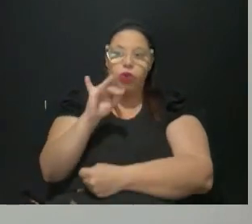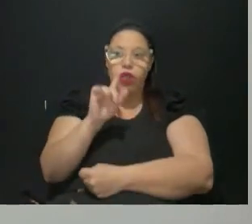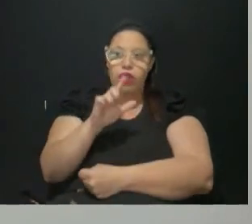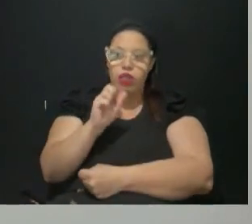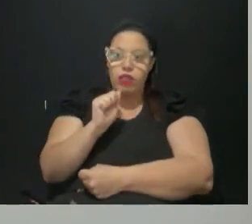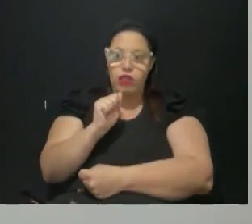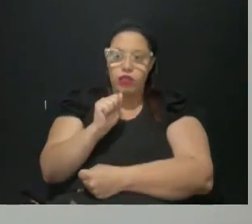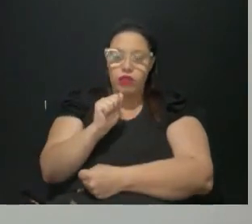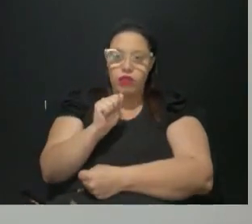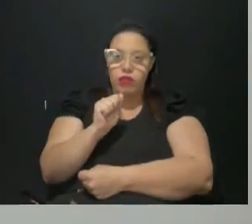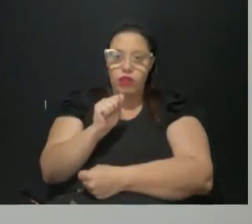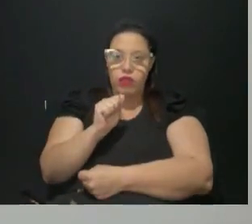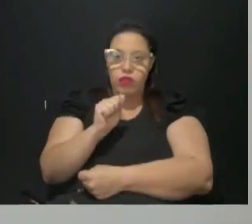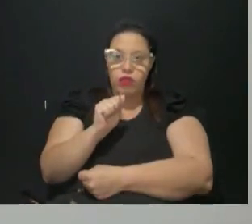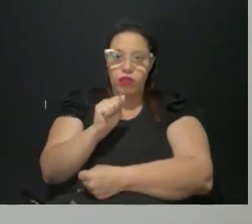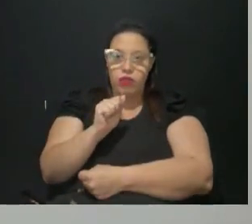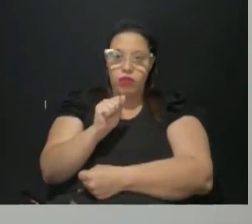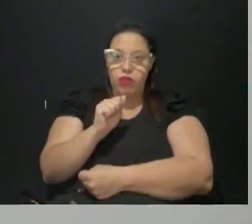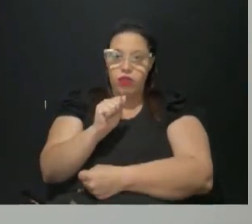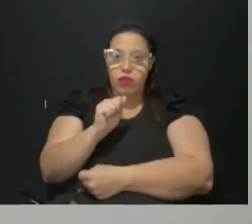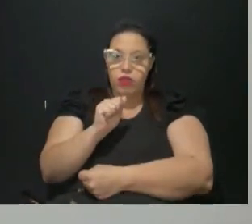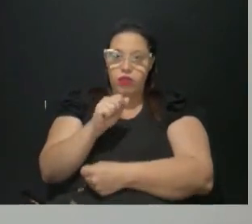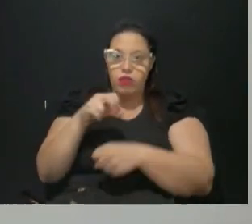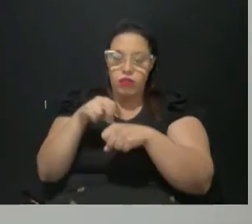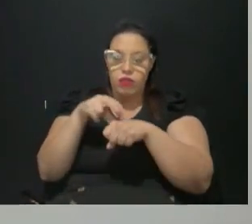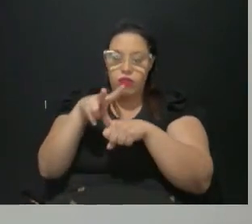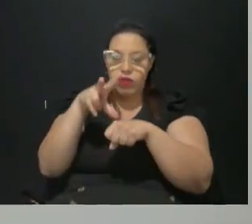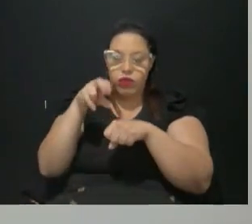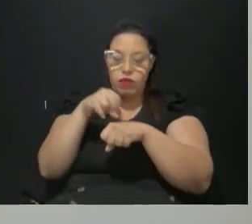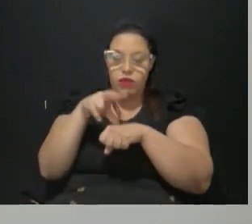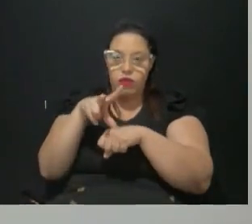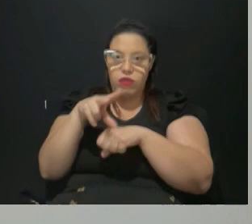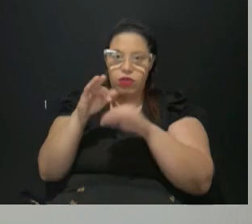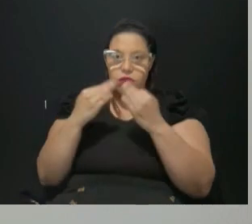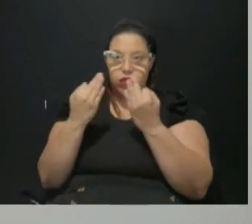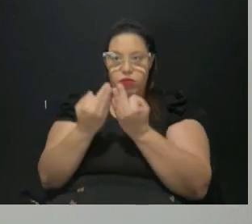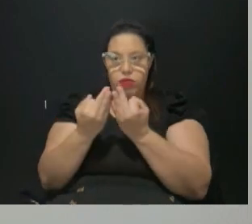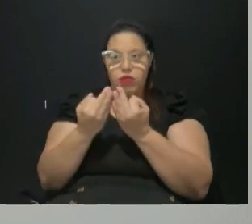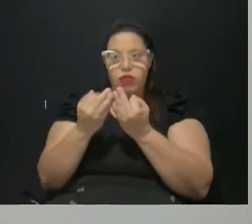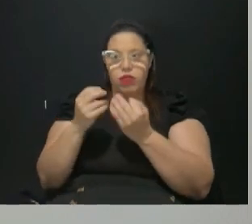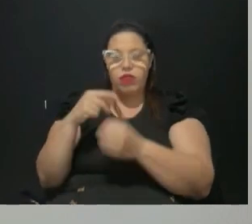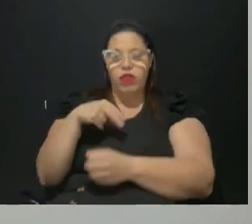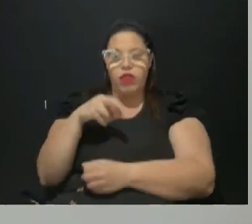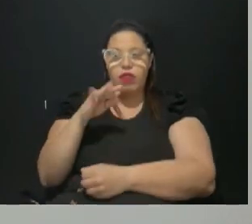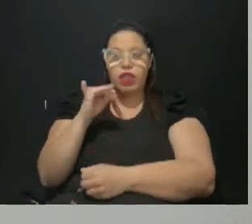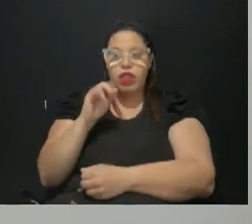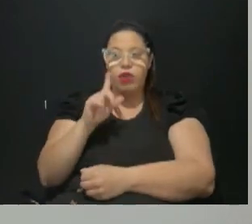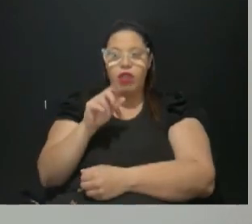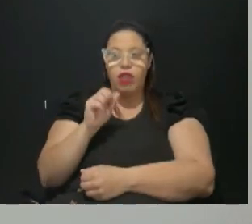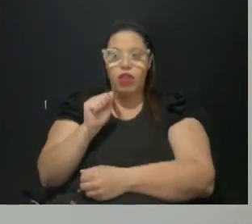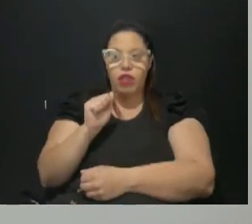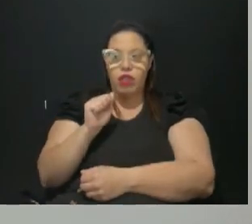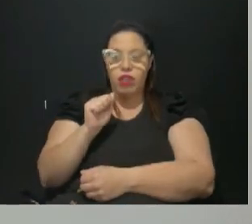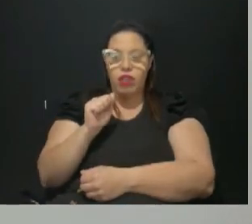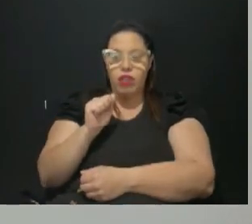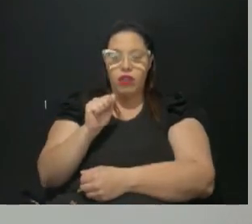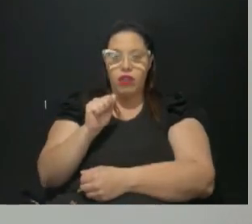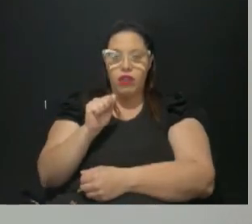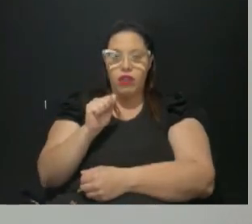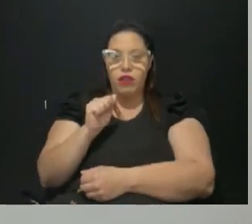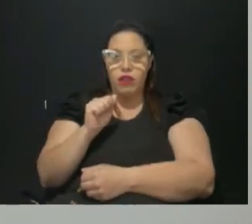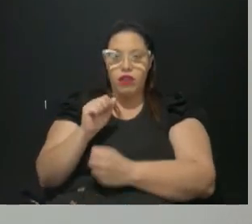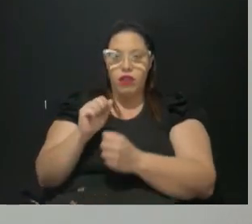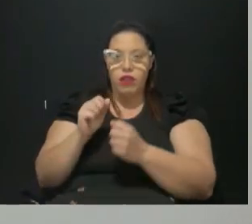que tem uma proteção cruzada contra esses vírus da família da varíola. E ele